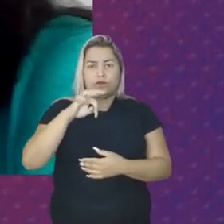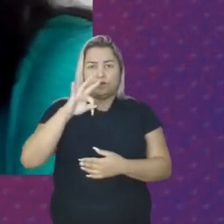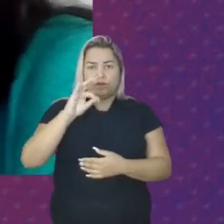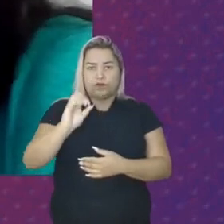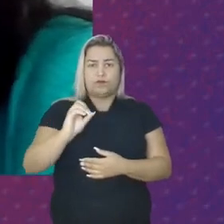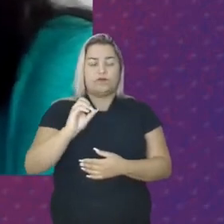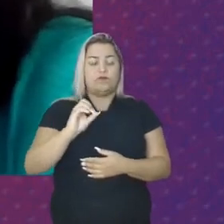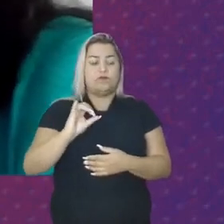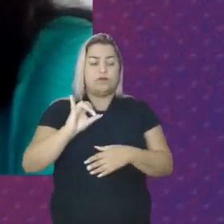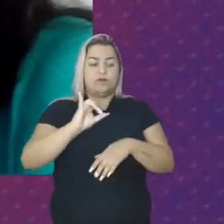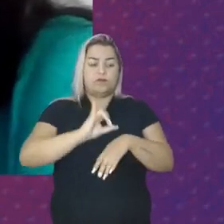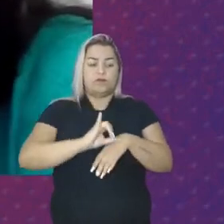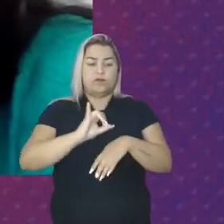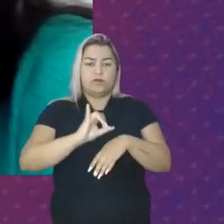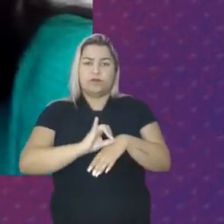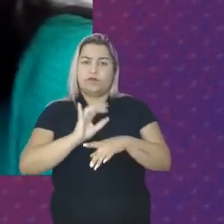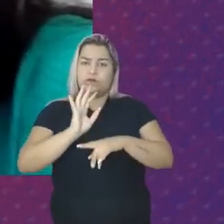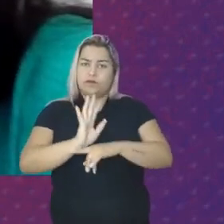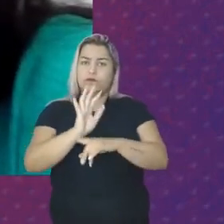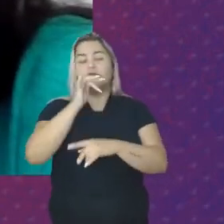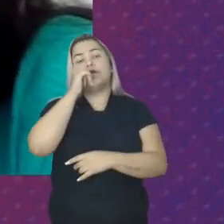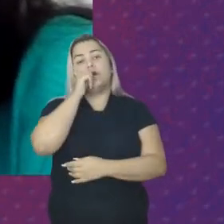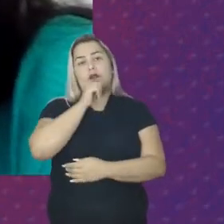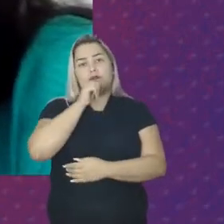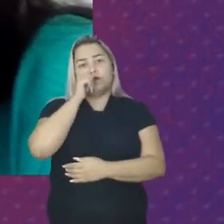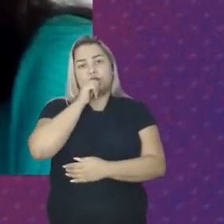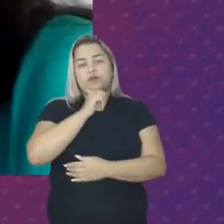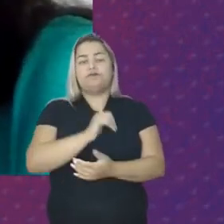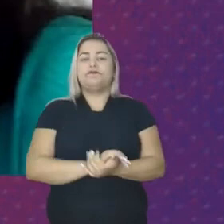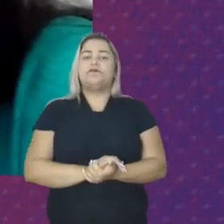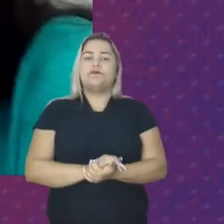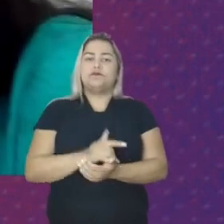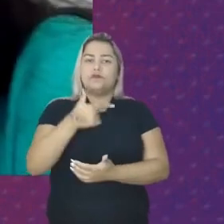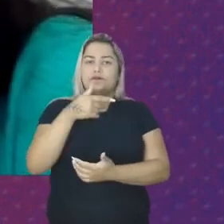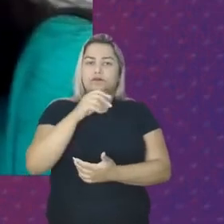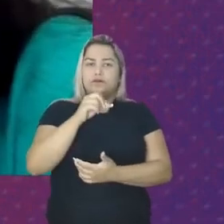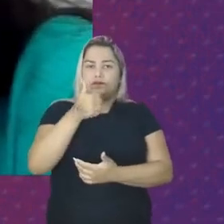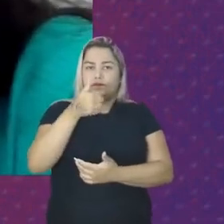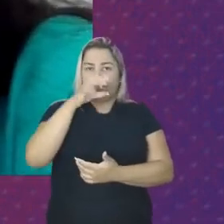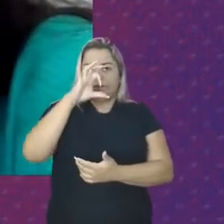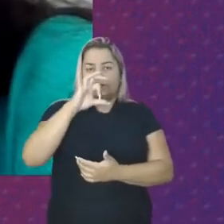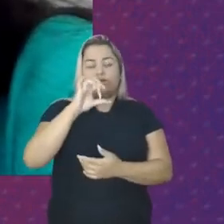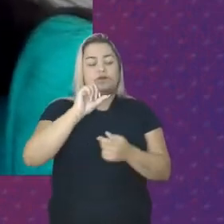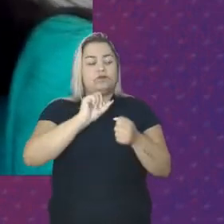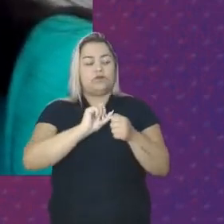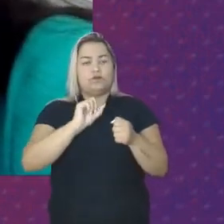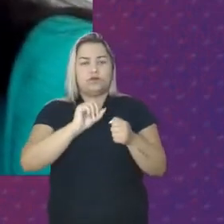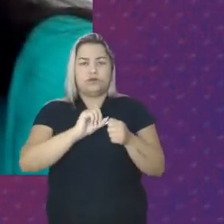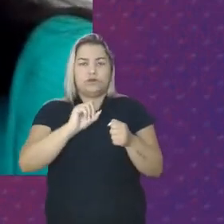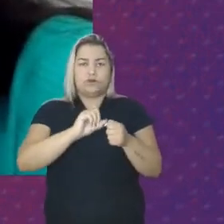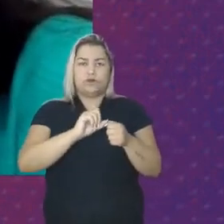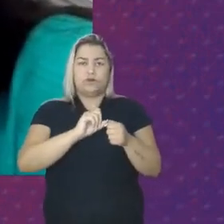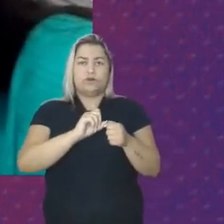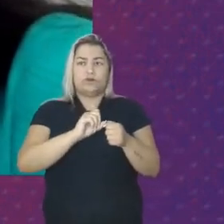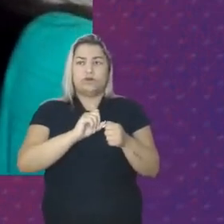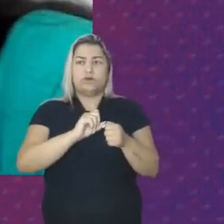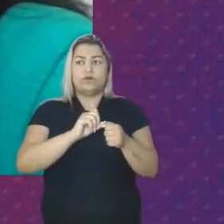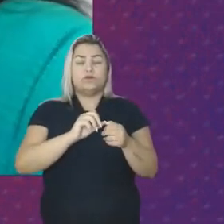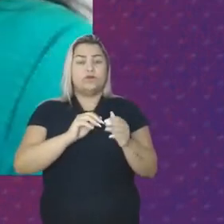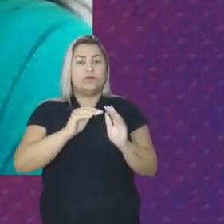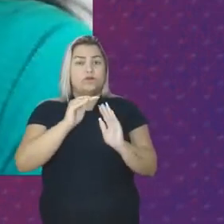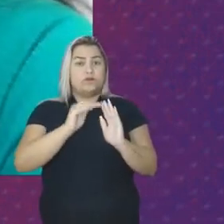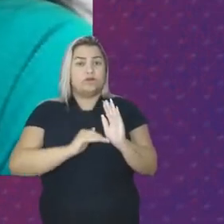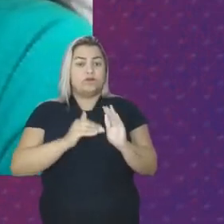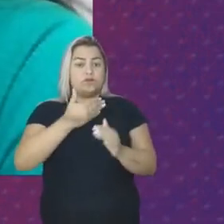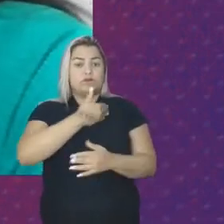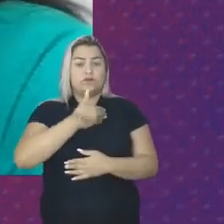da central de atendimento à mulher. Em 2019, é realizada uma licitação pelo